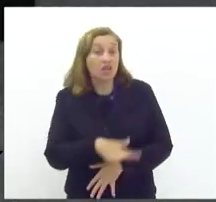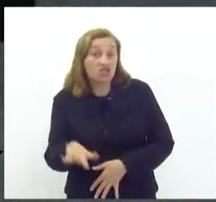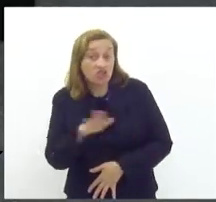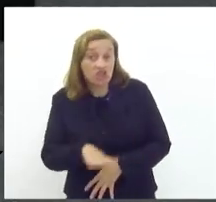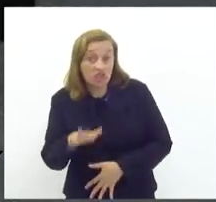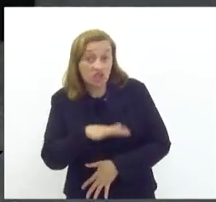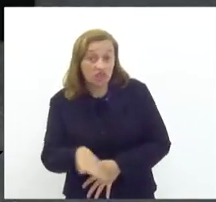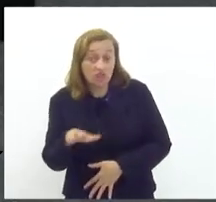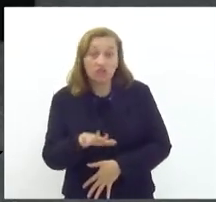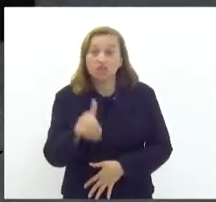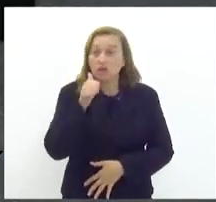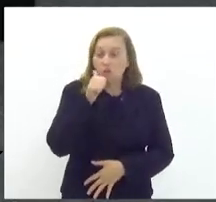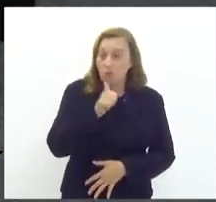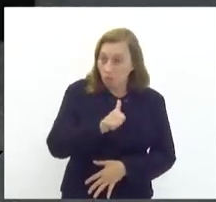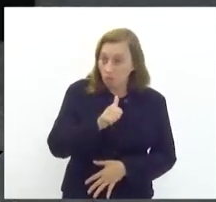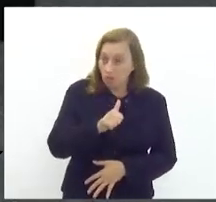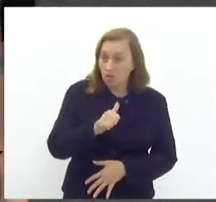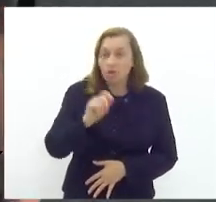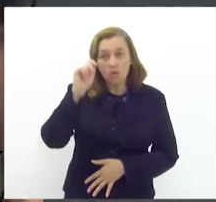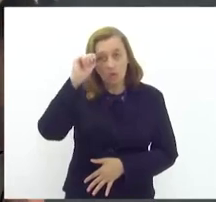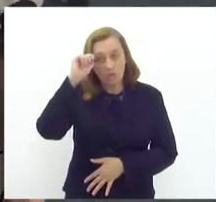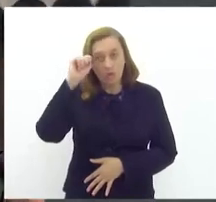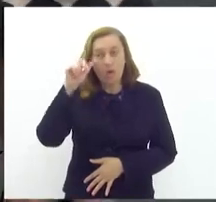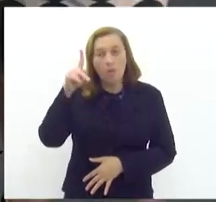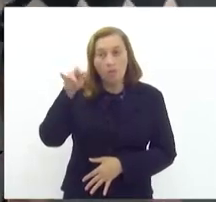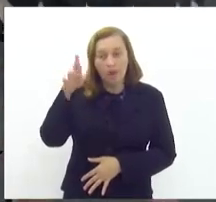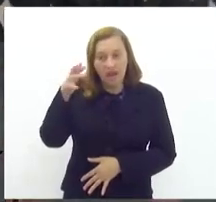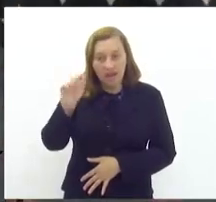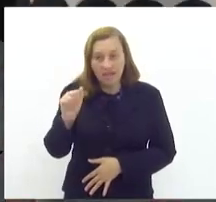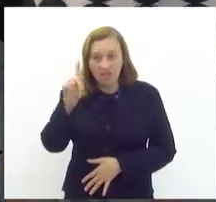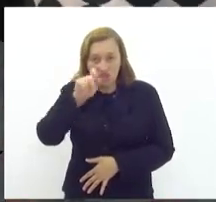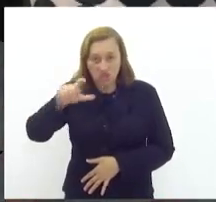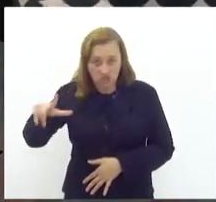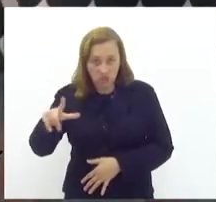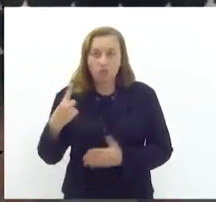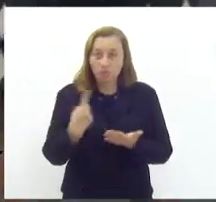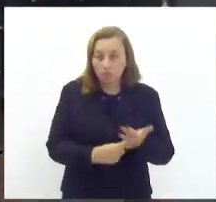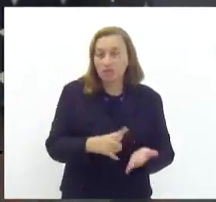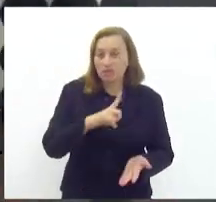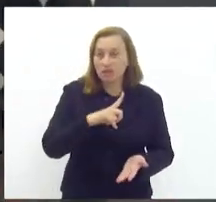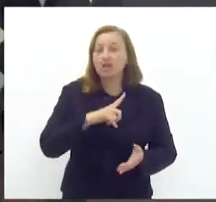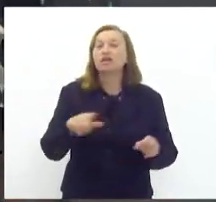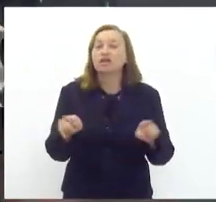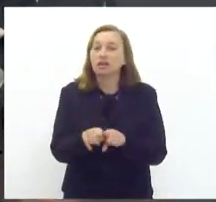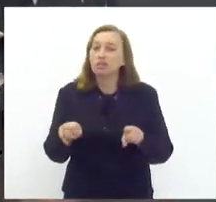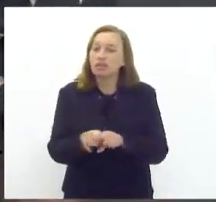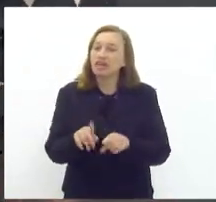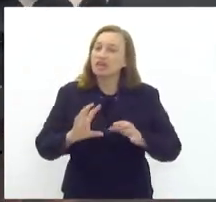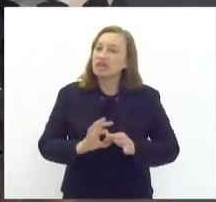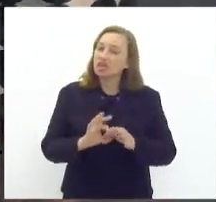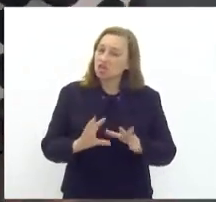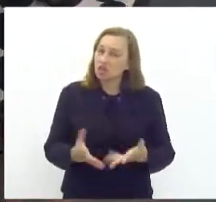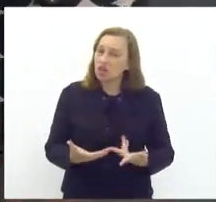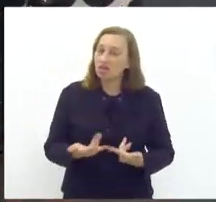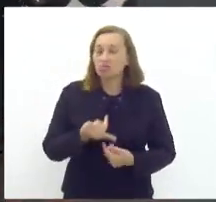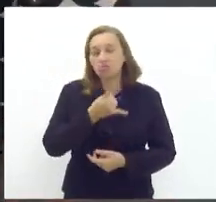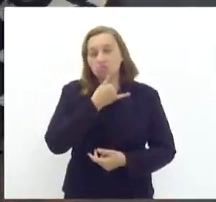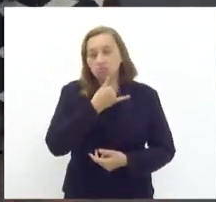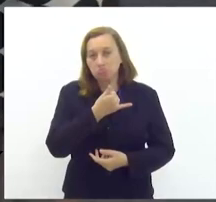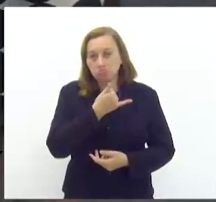com a vida das mulheres como Preta Gil se compromete então deixar aqui também a nossa indignação